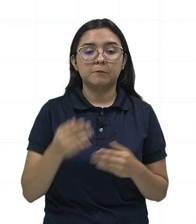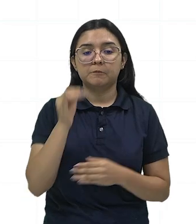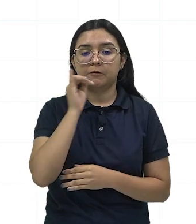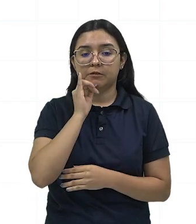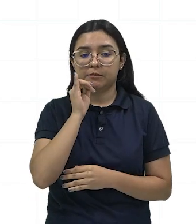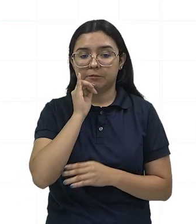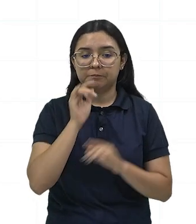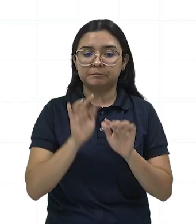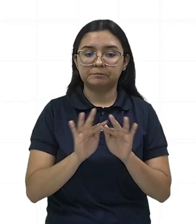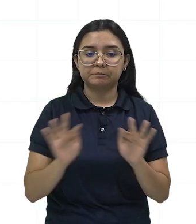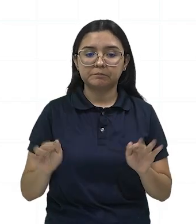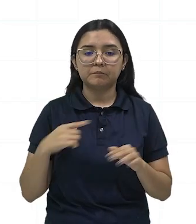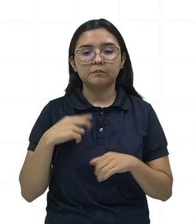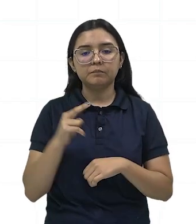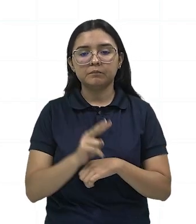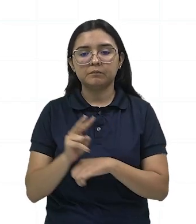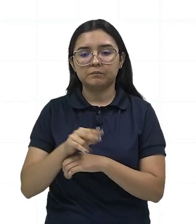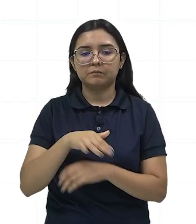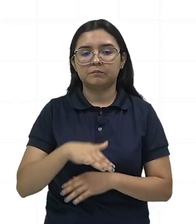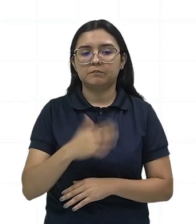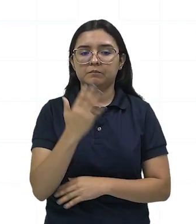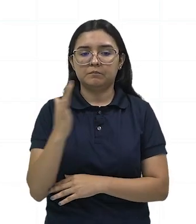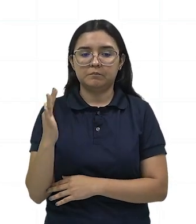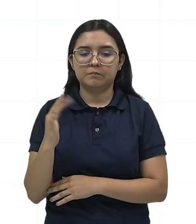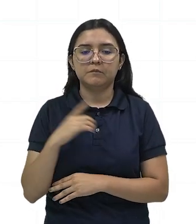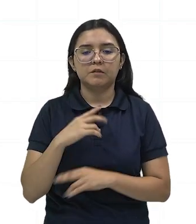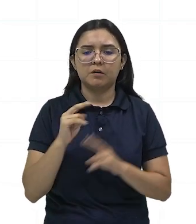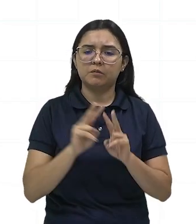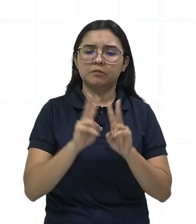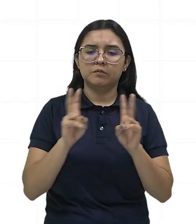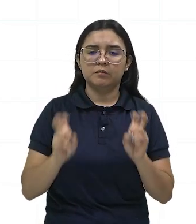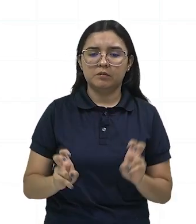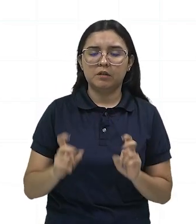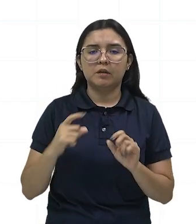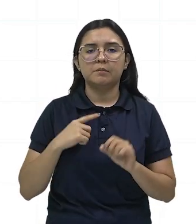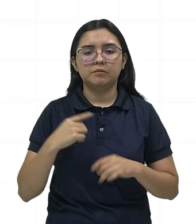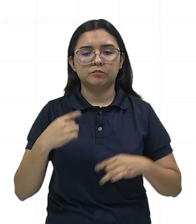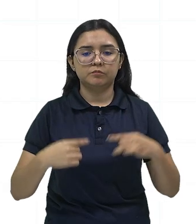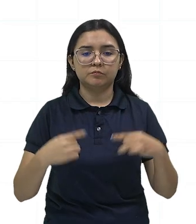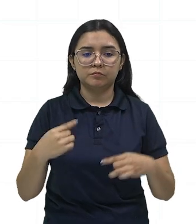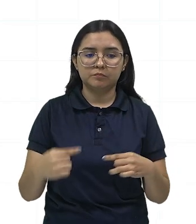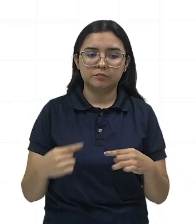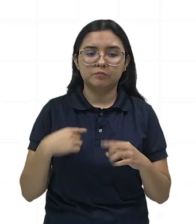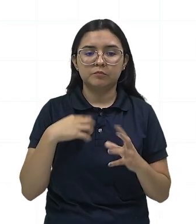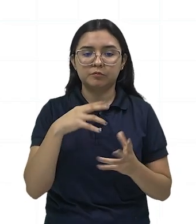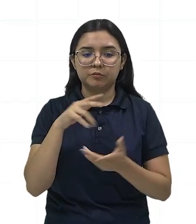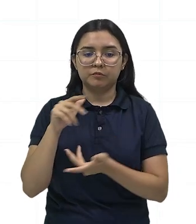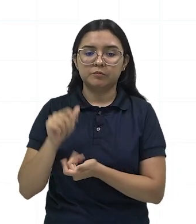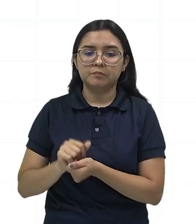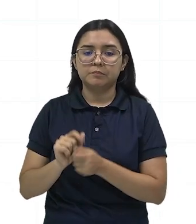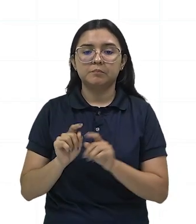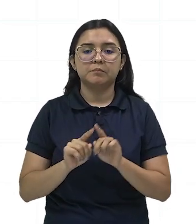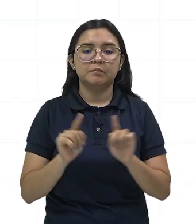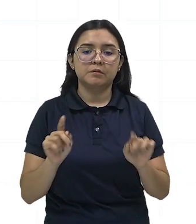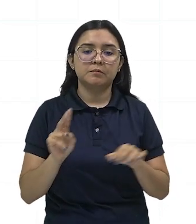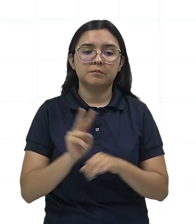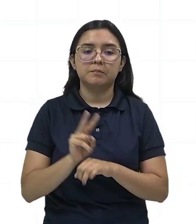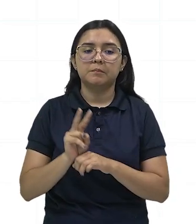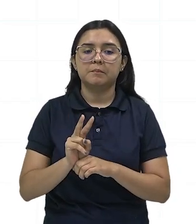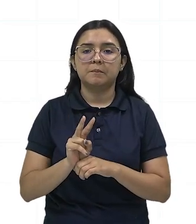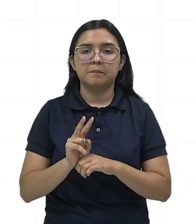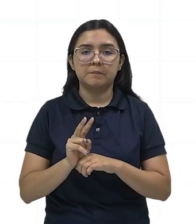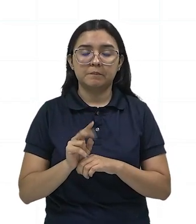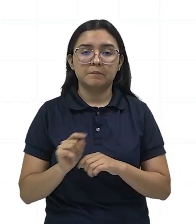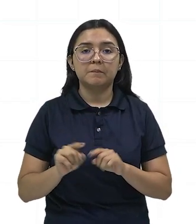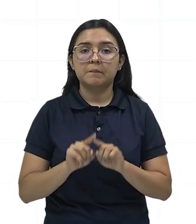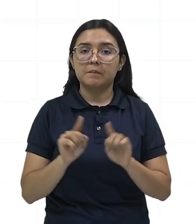a preservação ambiental já é um tema recorrente nas mesas de debates globais. Mas a preservação,